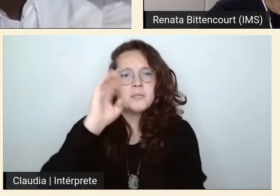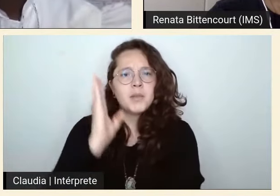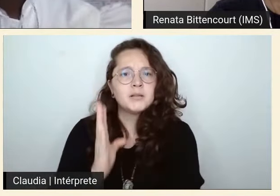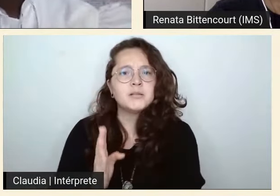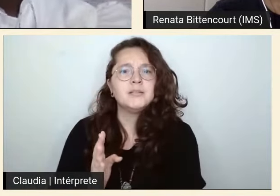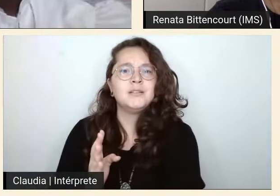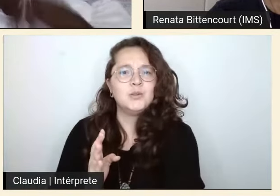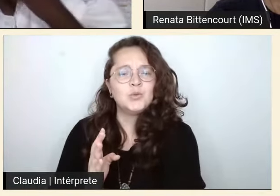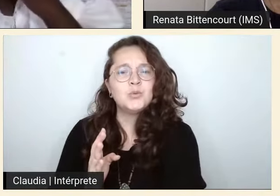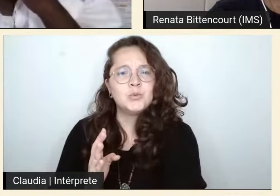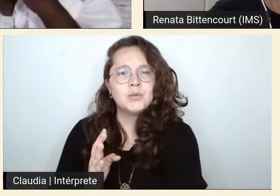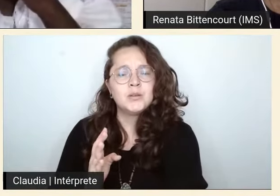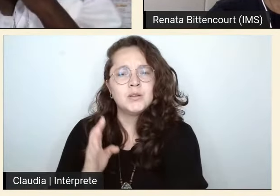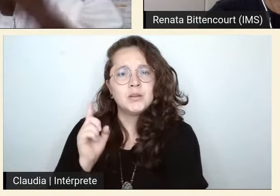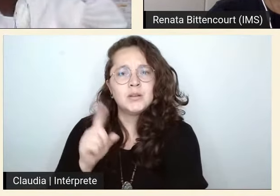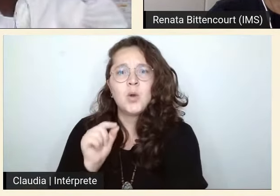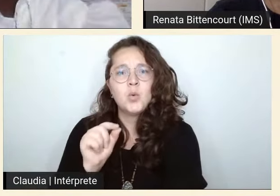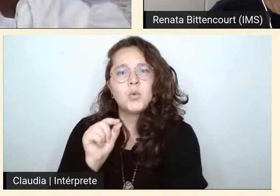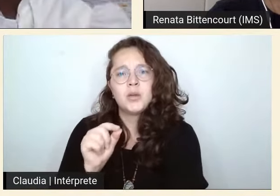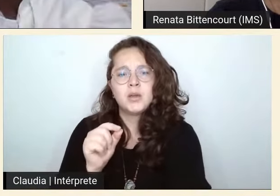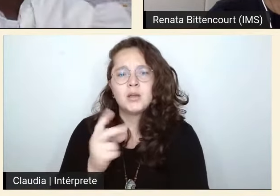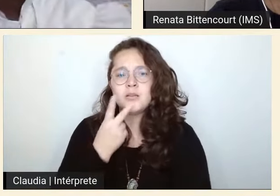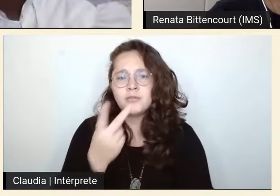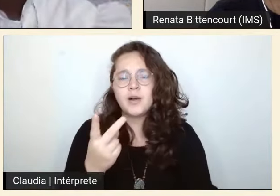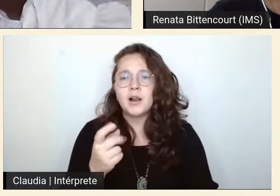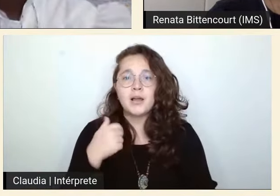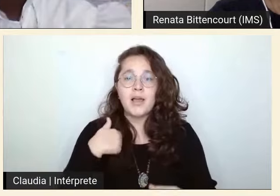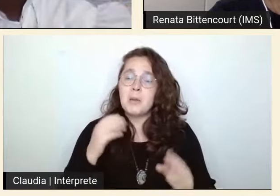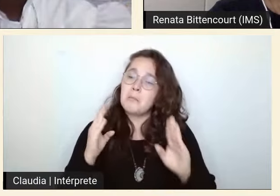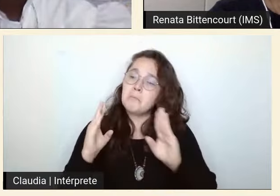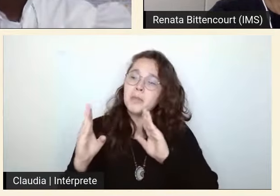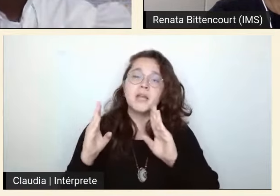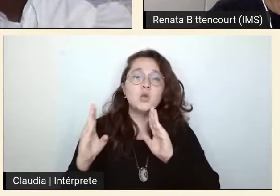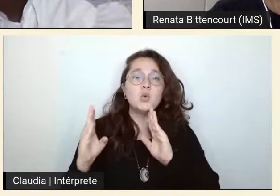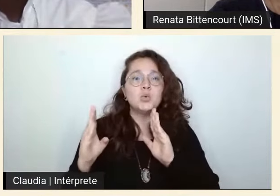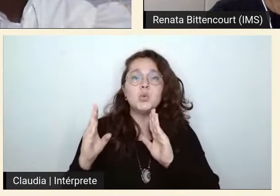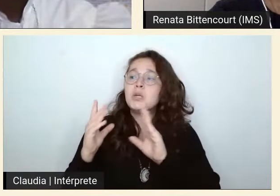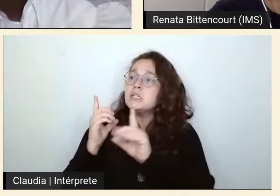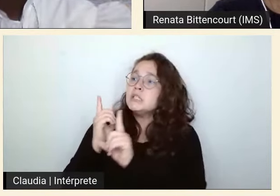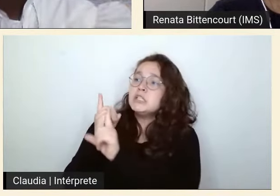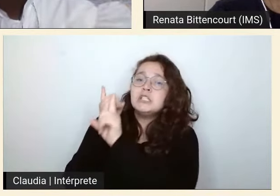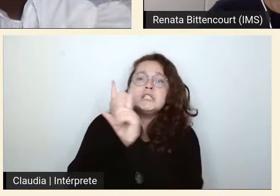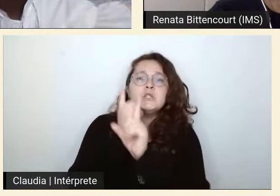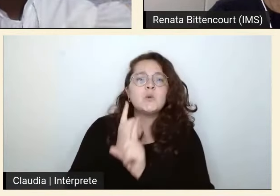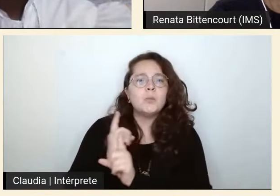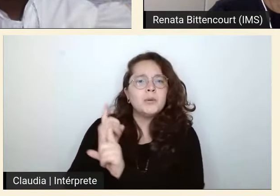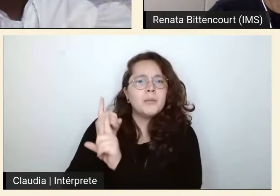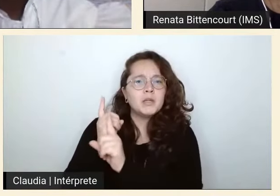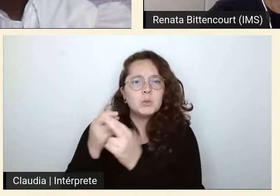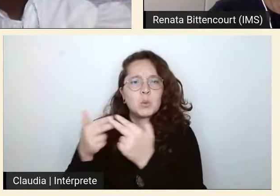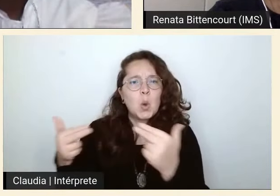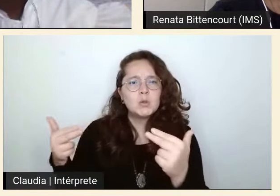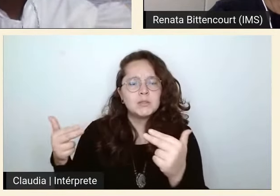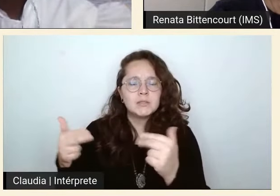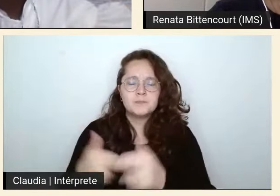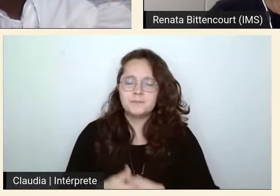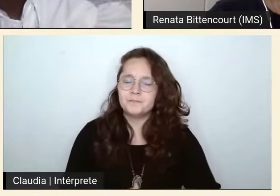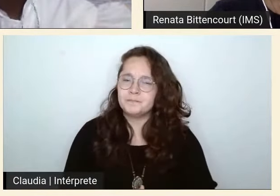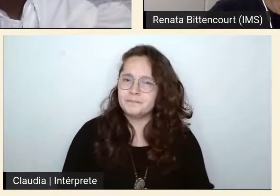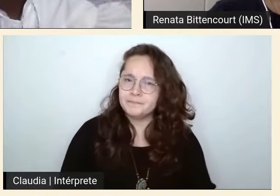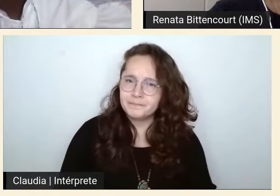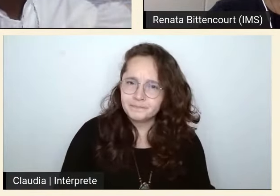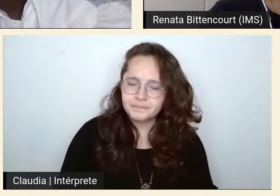que a gente chama de período do descobrimento. Então, eu acho que tenho pensado, na verdade,